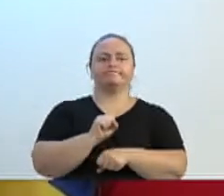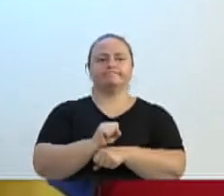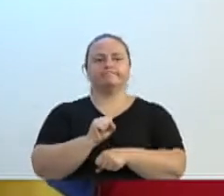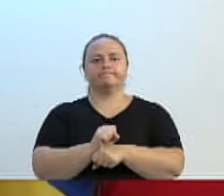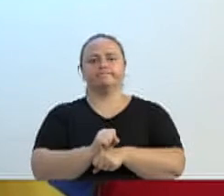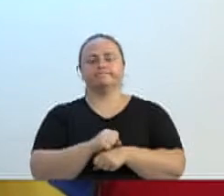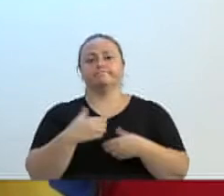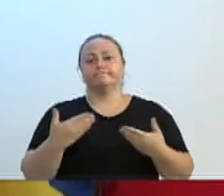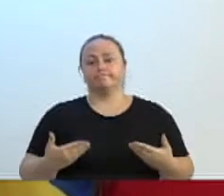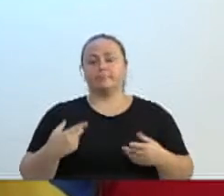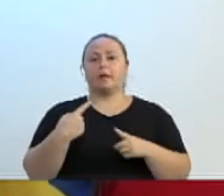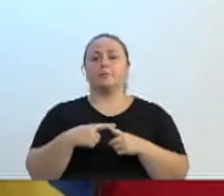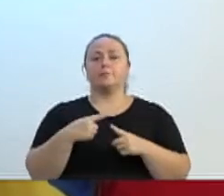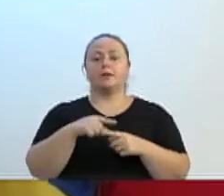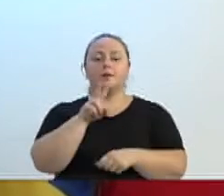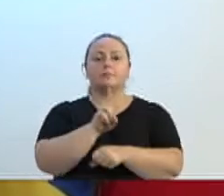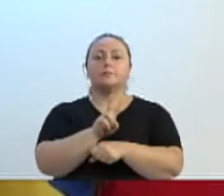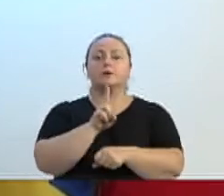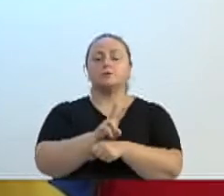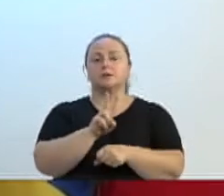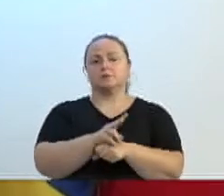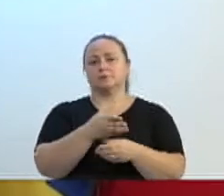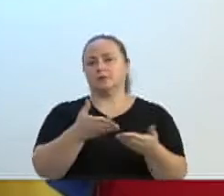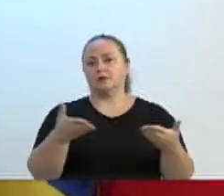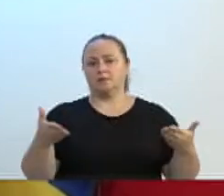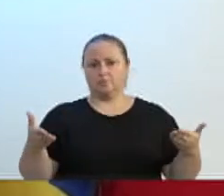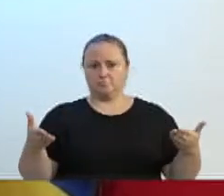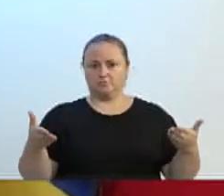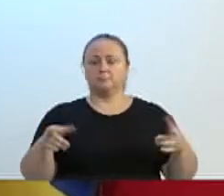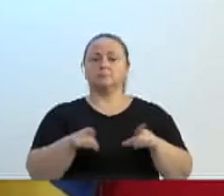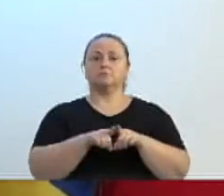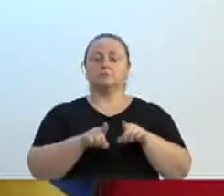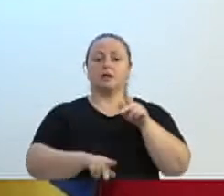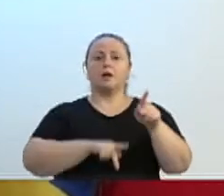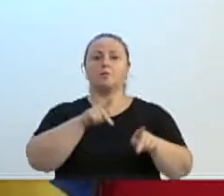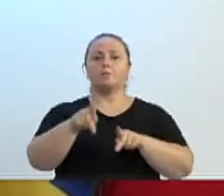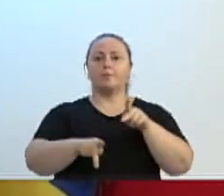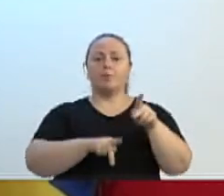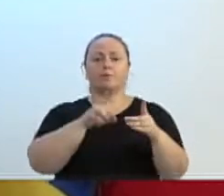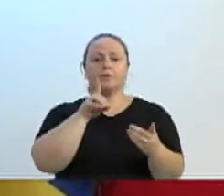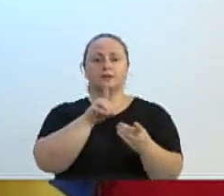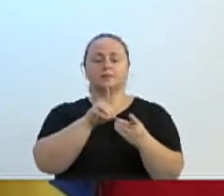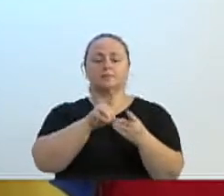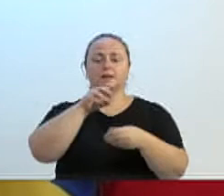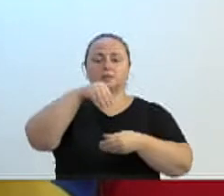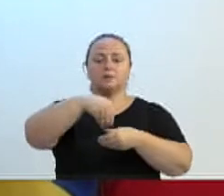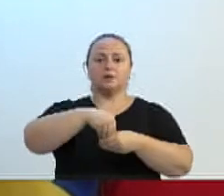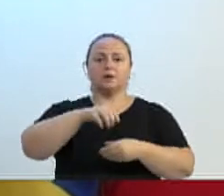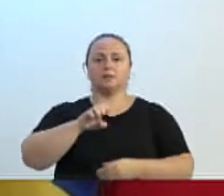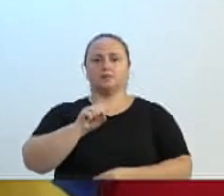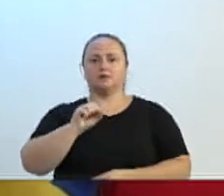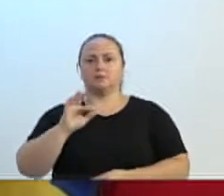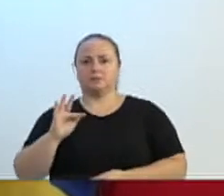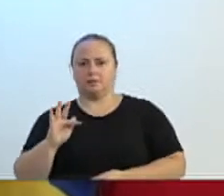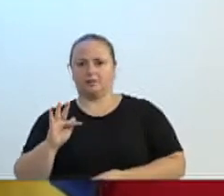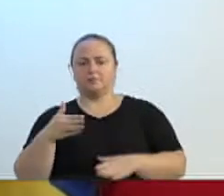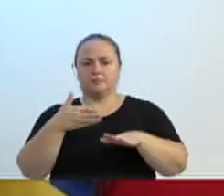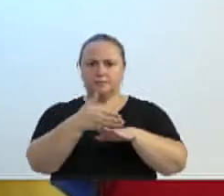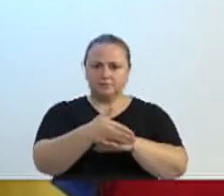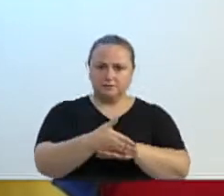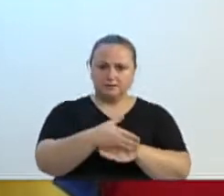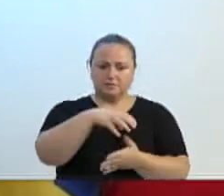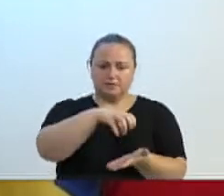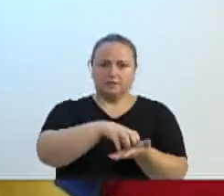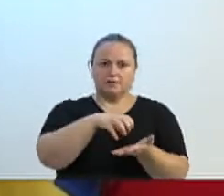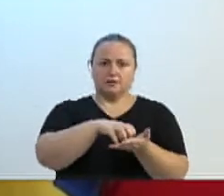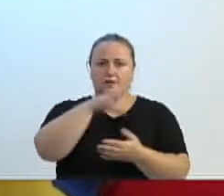estamos falando de proteção, inclusive a população está sendo atendida nos ESFs. Façam visita na central de ambulância para ver o que